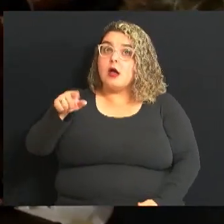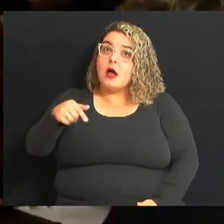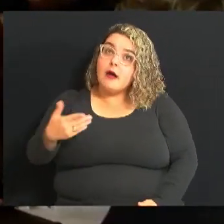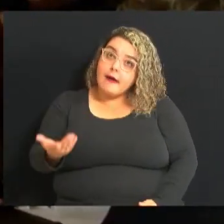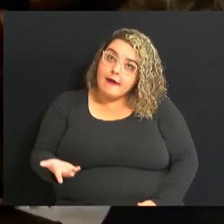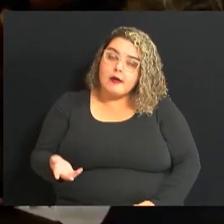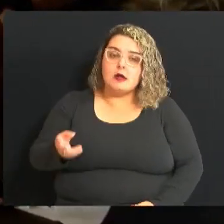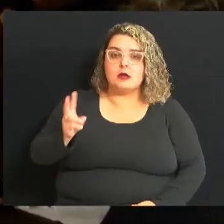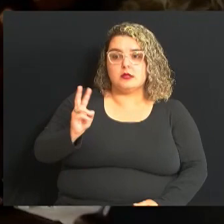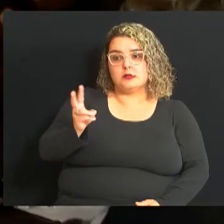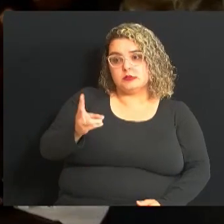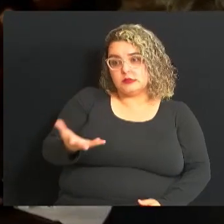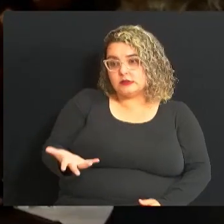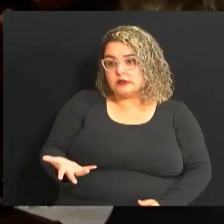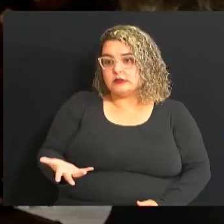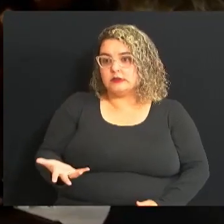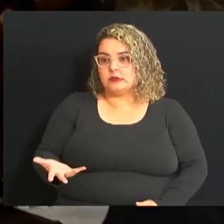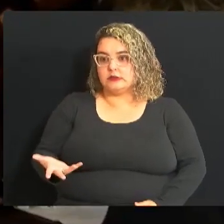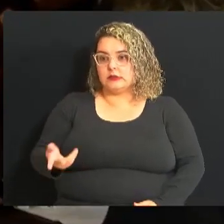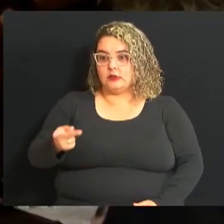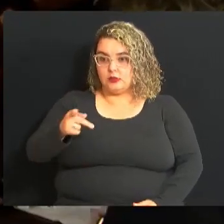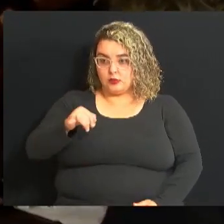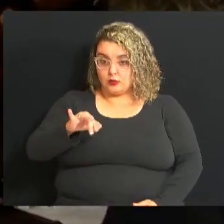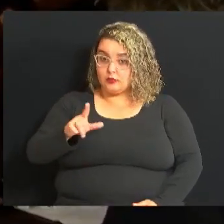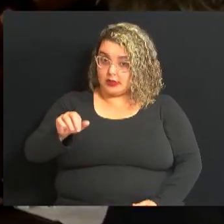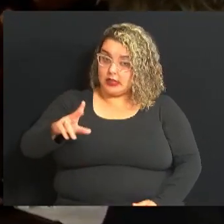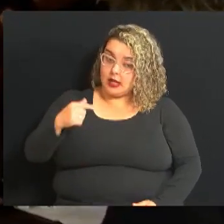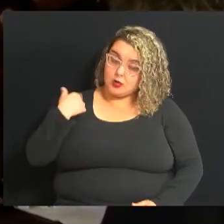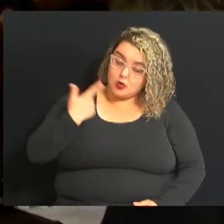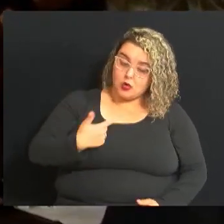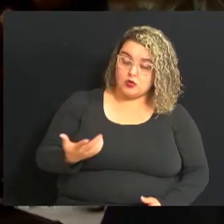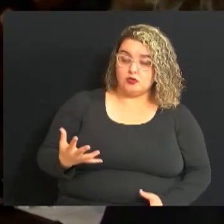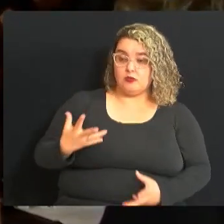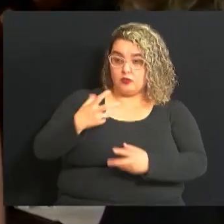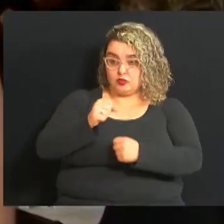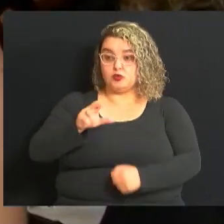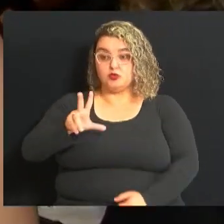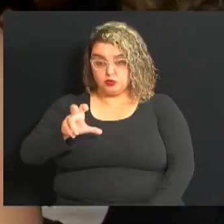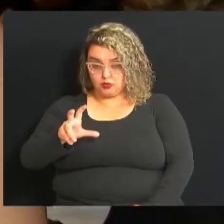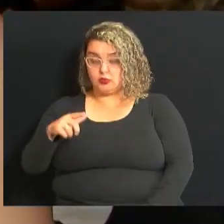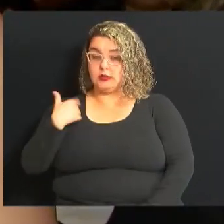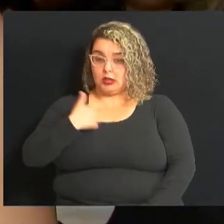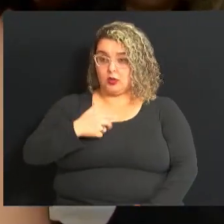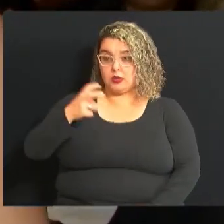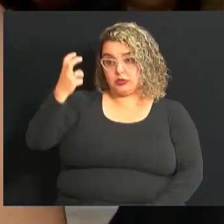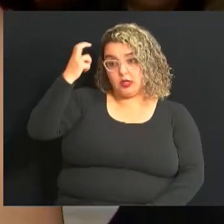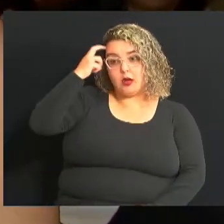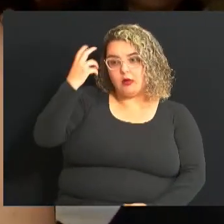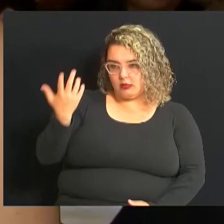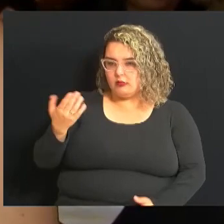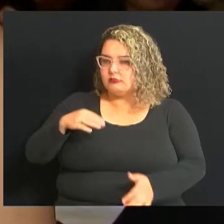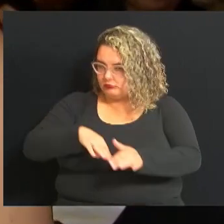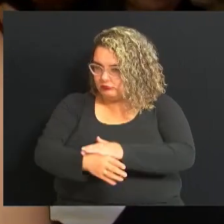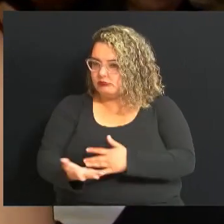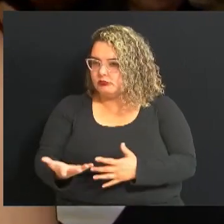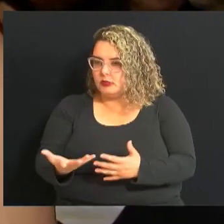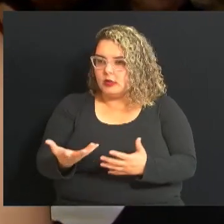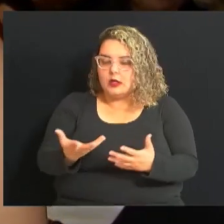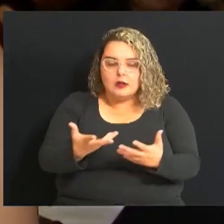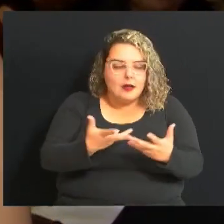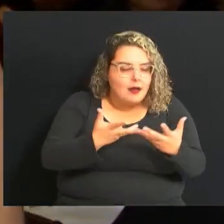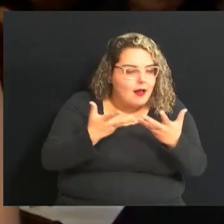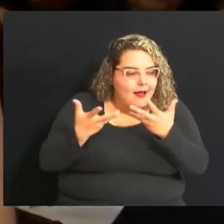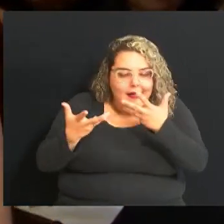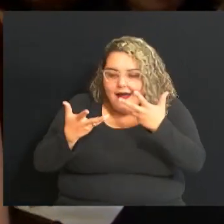sempre, né, é um pilar muito forte nosso como Iguatemi, faz parte da nossa cultura, essa questão do encantamento para o nosso